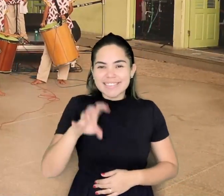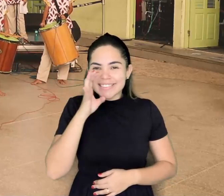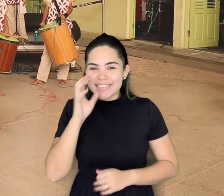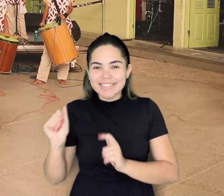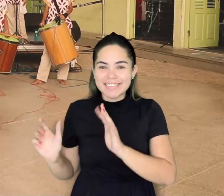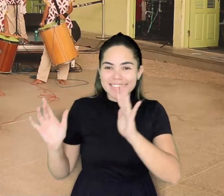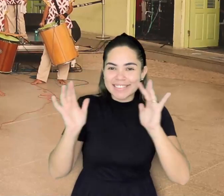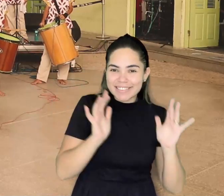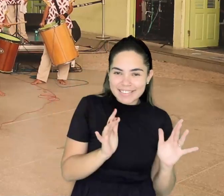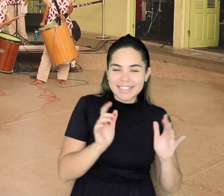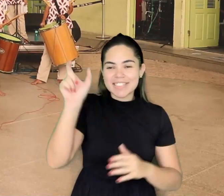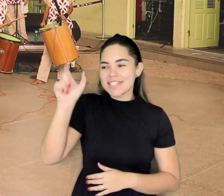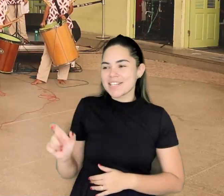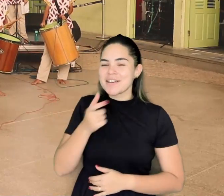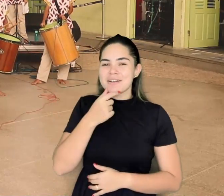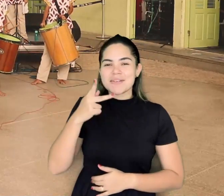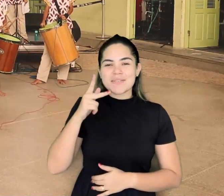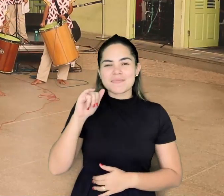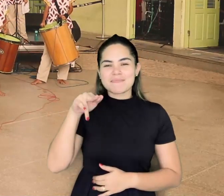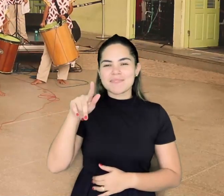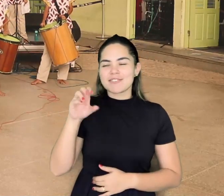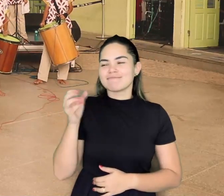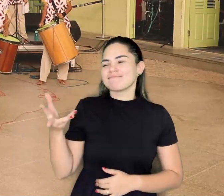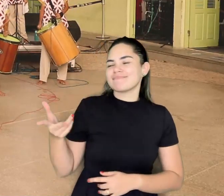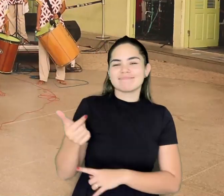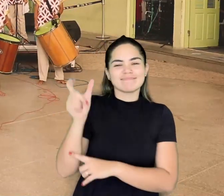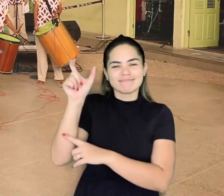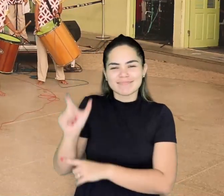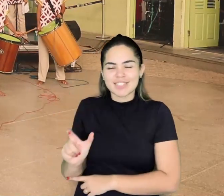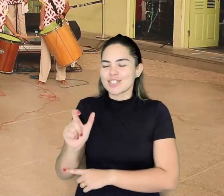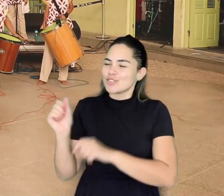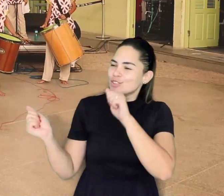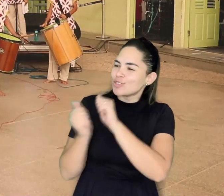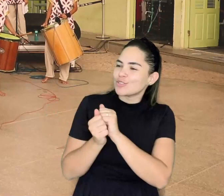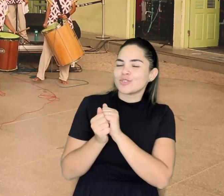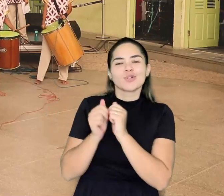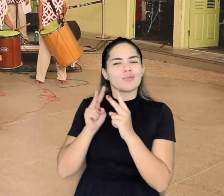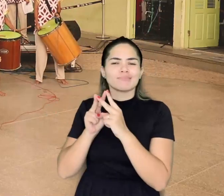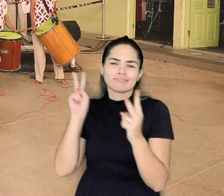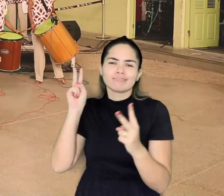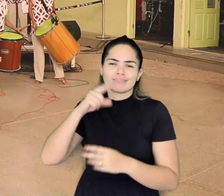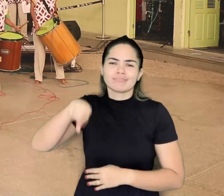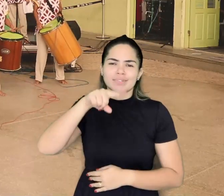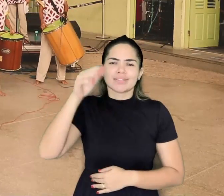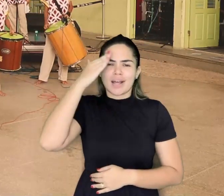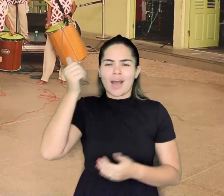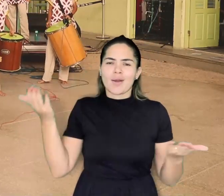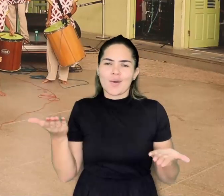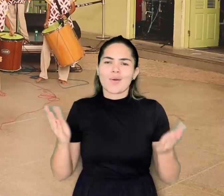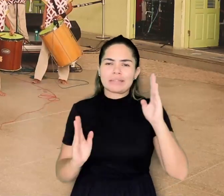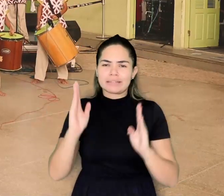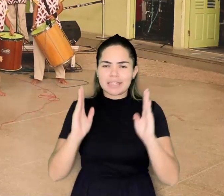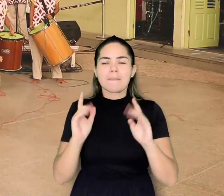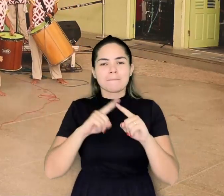mensagem do nosso queridíssimo Pingo, né? Celebrando junto com a gente, né? Mesmo por vídeo, né? Que a gente